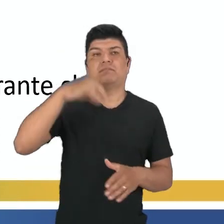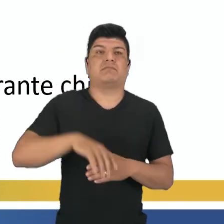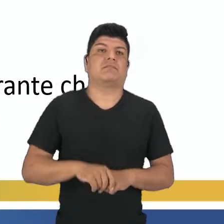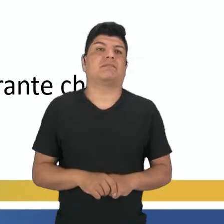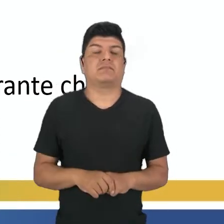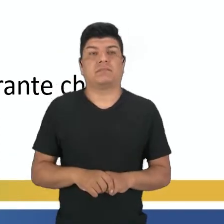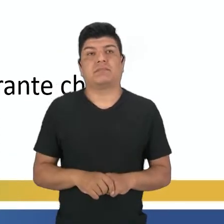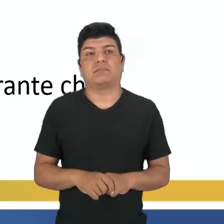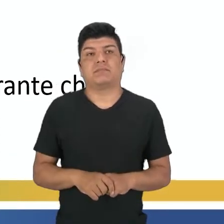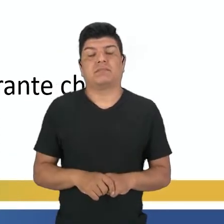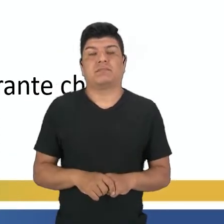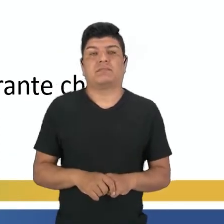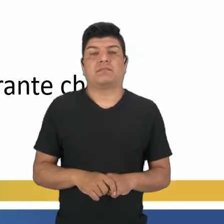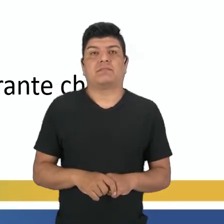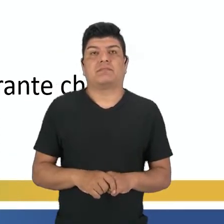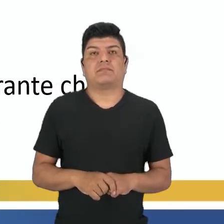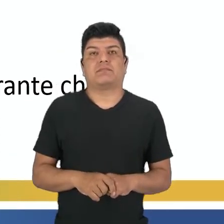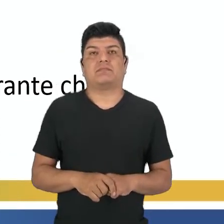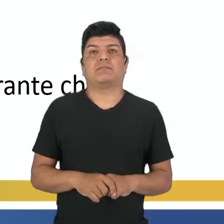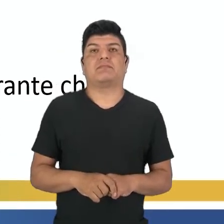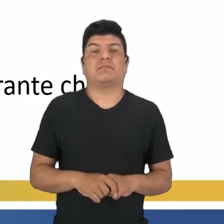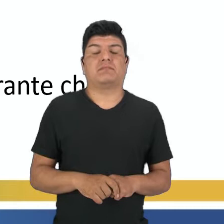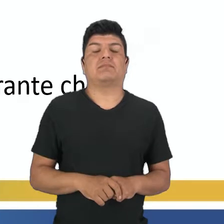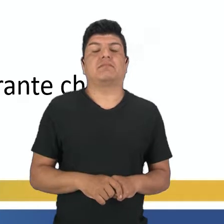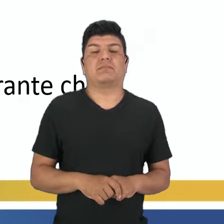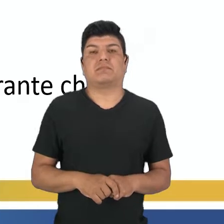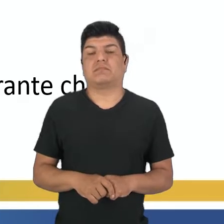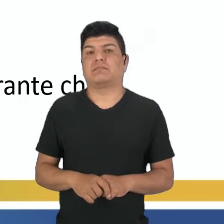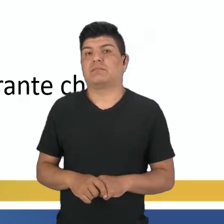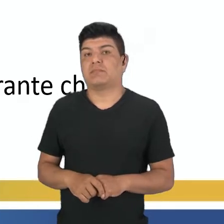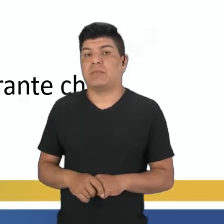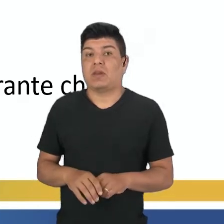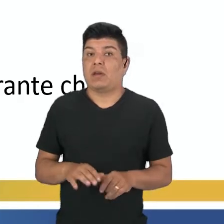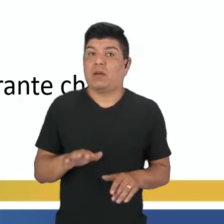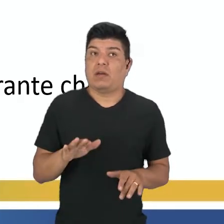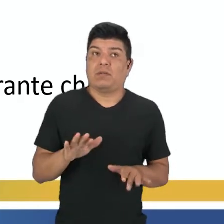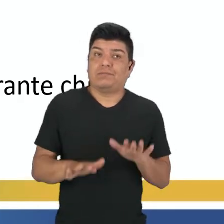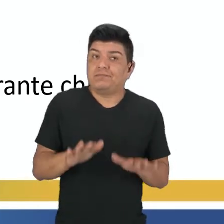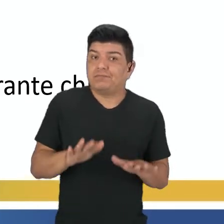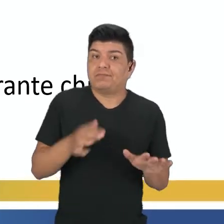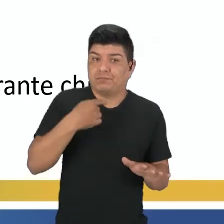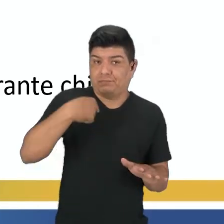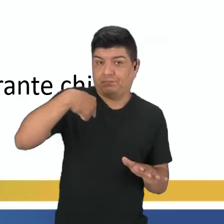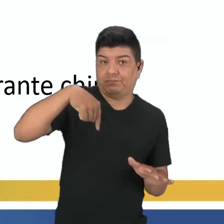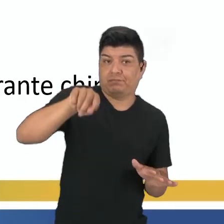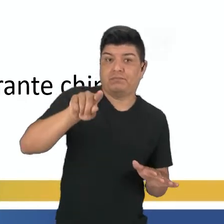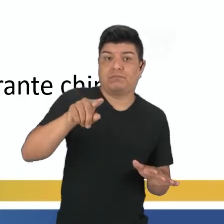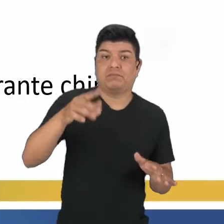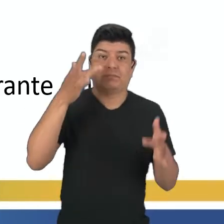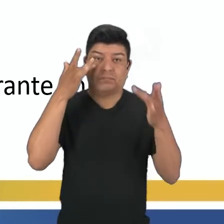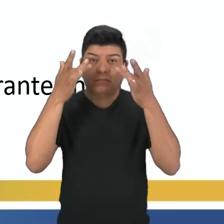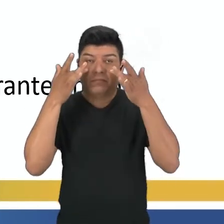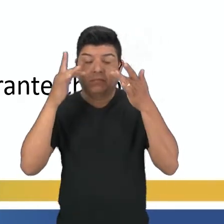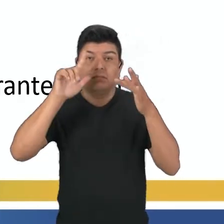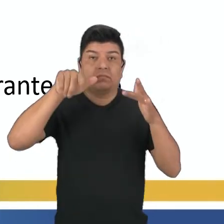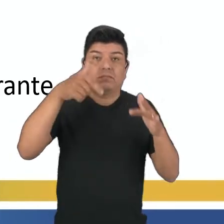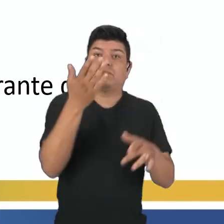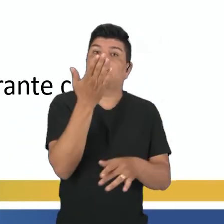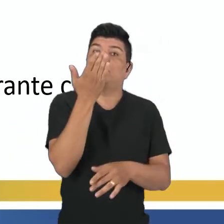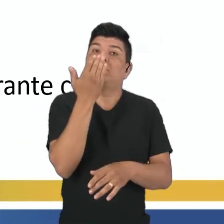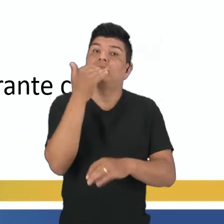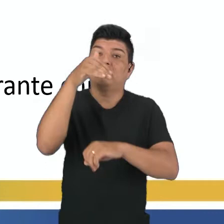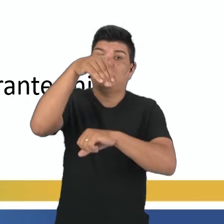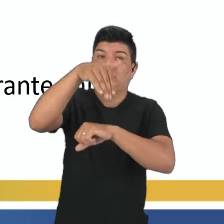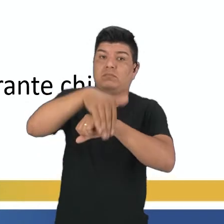vezes vamos ao teatro e depois cenamos em um restaurante chino, ou seja, às vezes vamos ao teatro e depois jantamos no